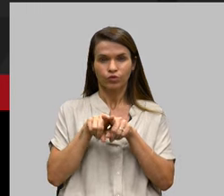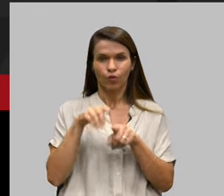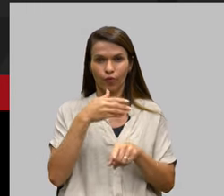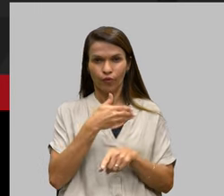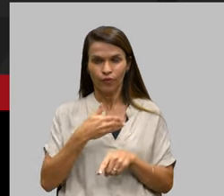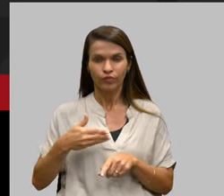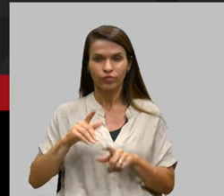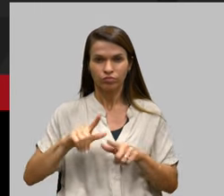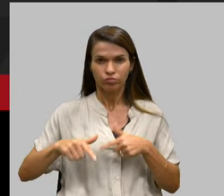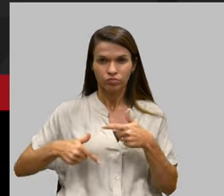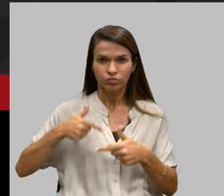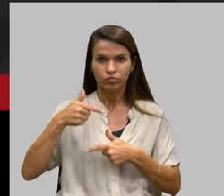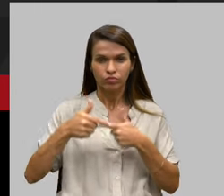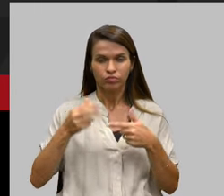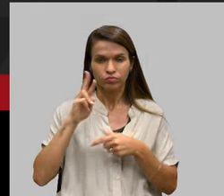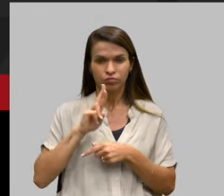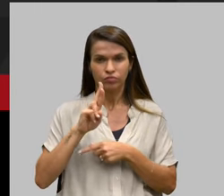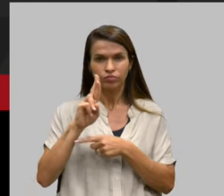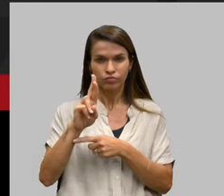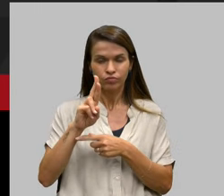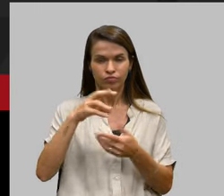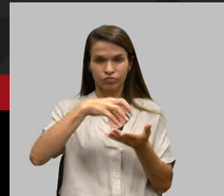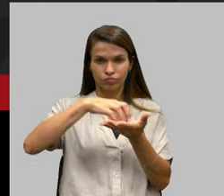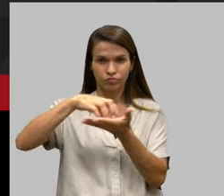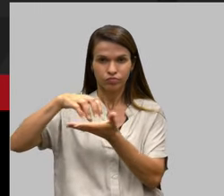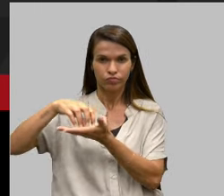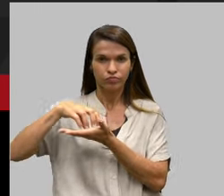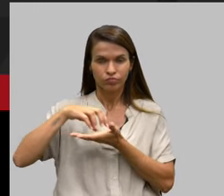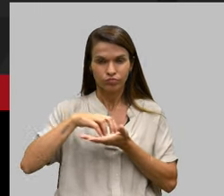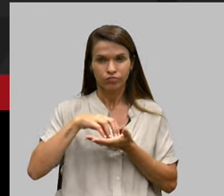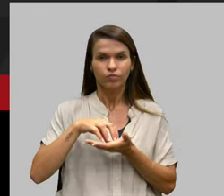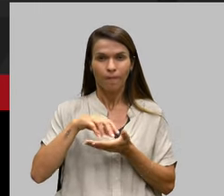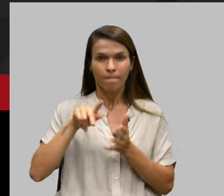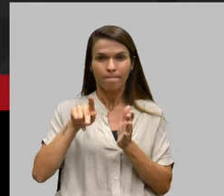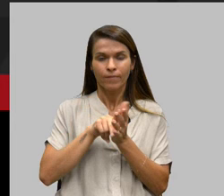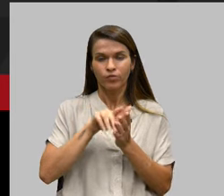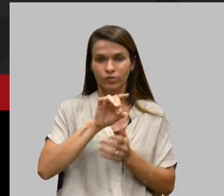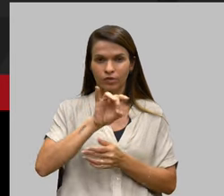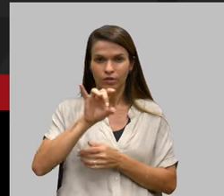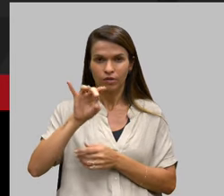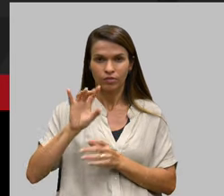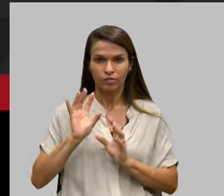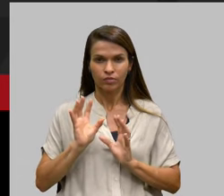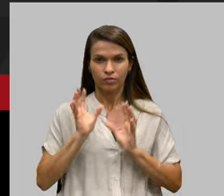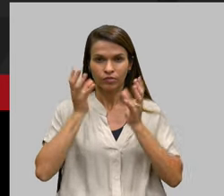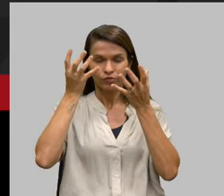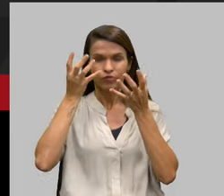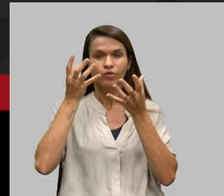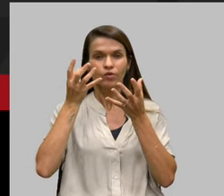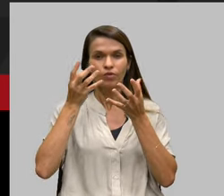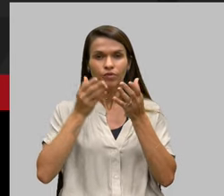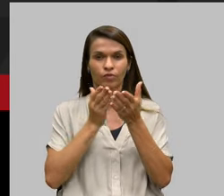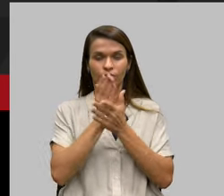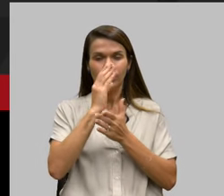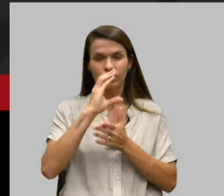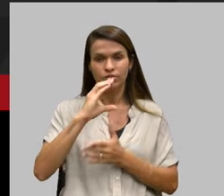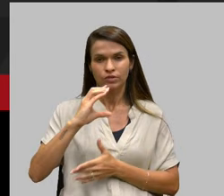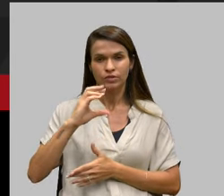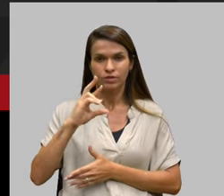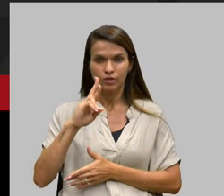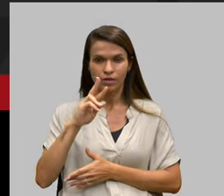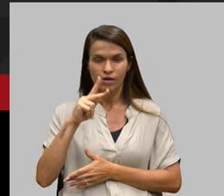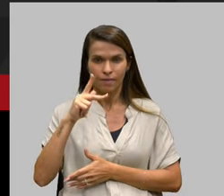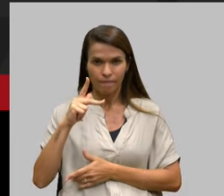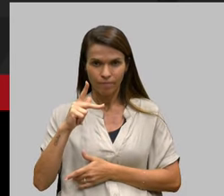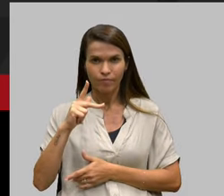com ex-chefe da casa civil e com o dirigente do regime próprio comemorando a emissão do crp administrativo nós temos um indicador